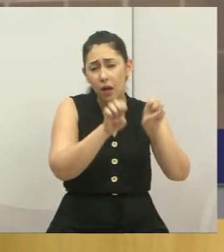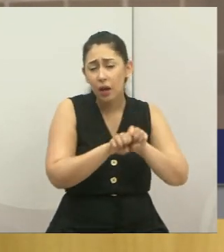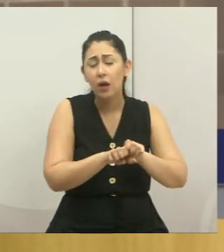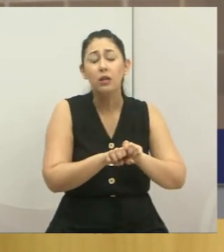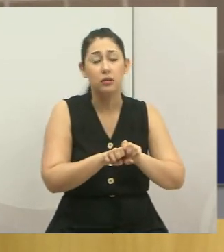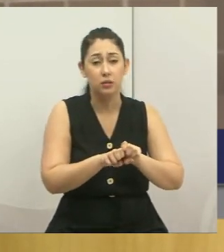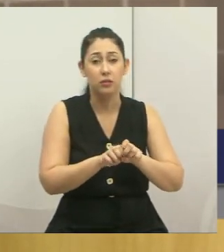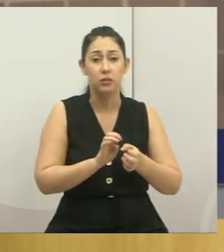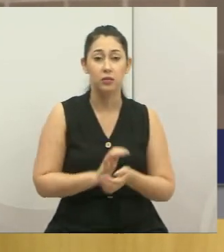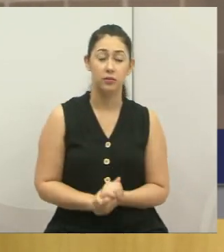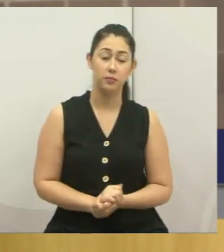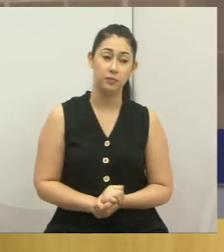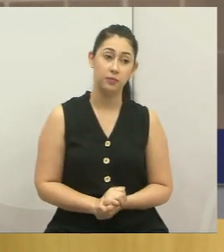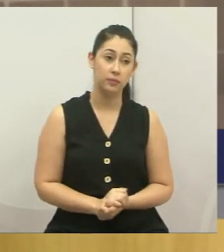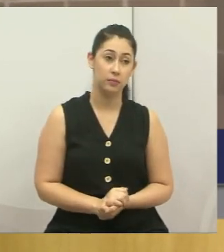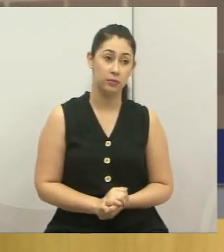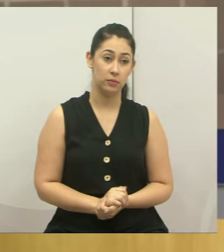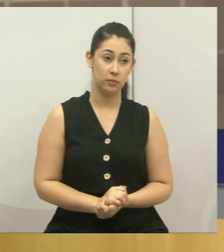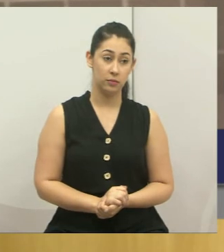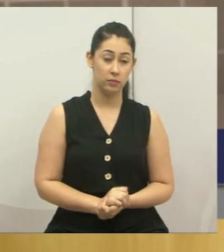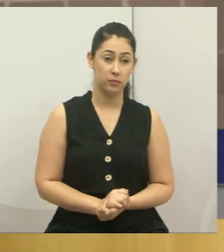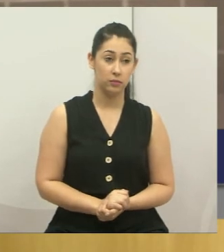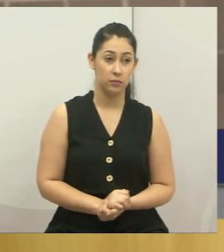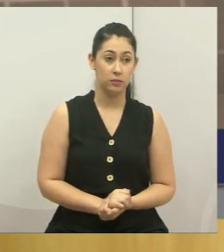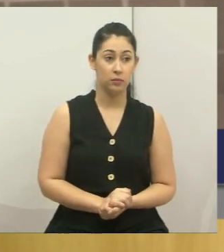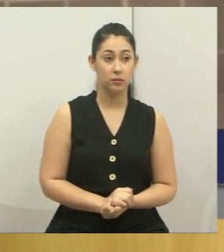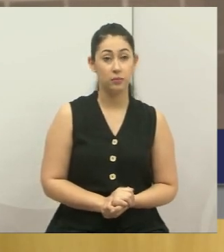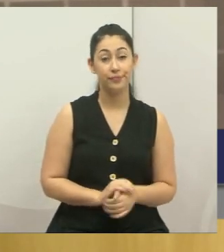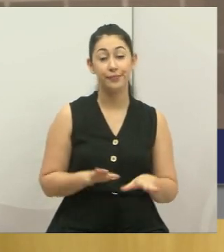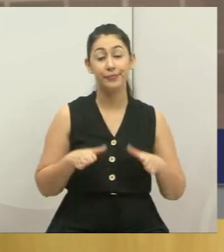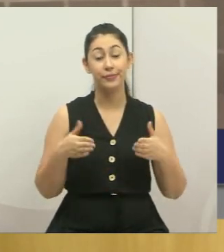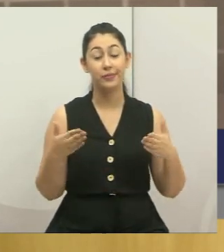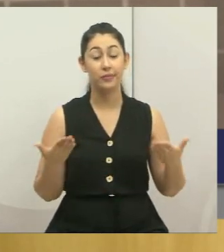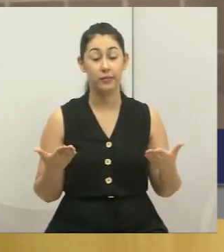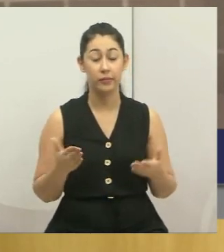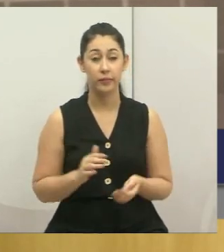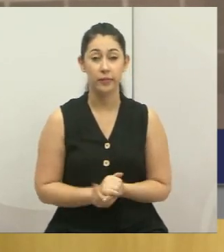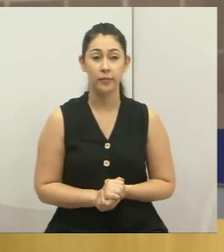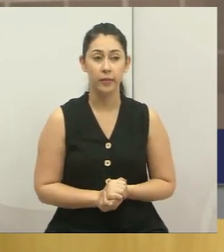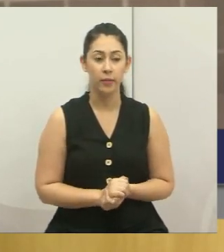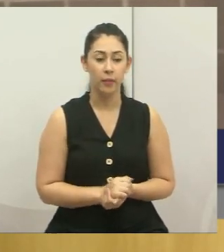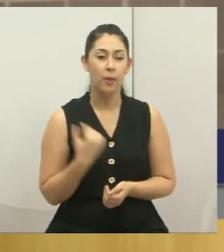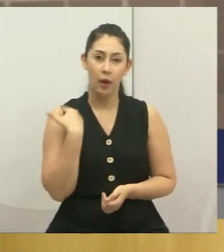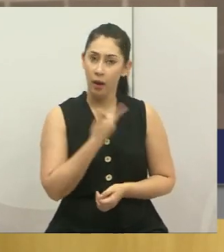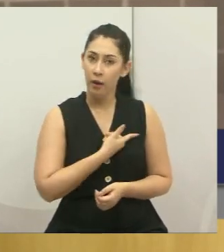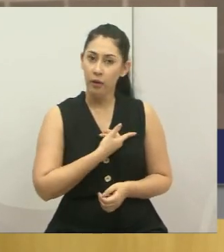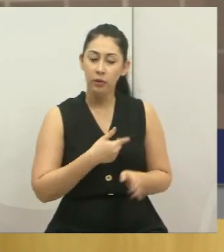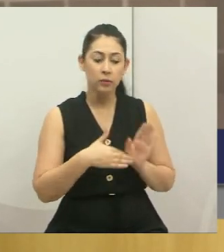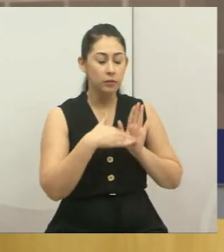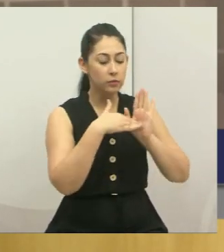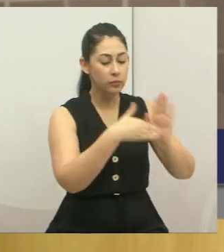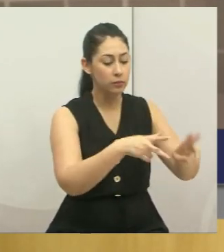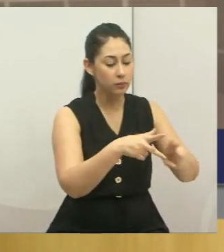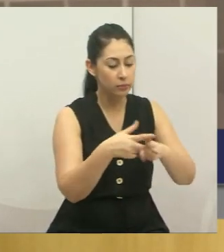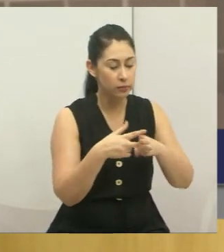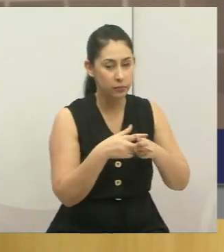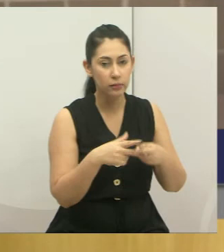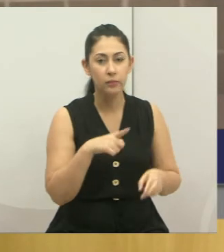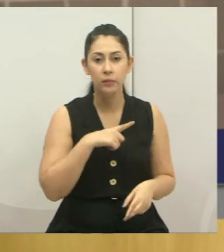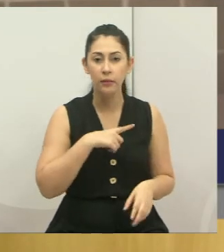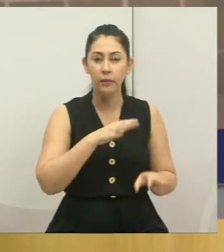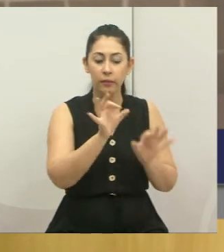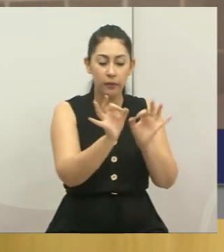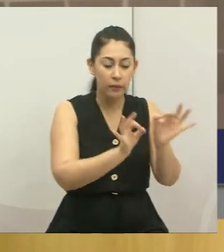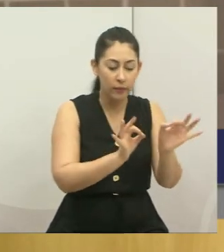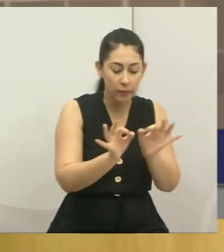é necessária. E, então, os vazamentos são atendidos, segue uma programação e